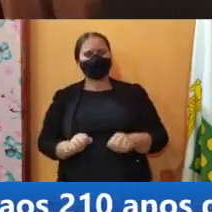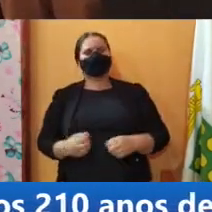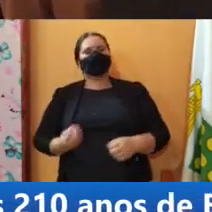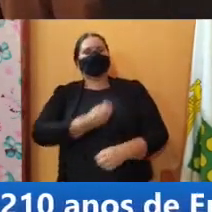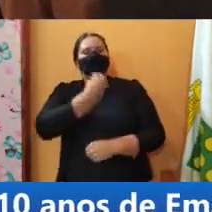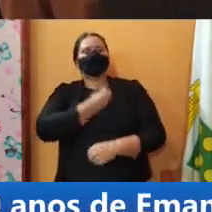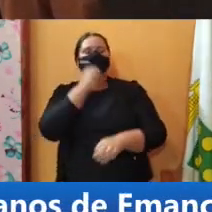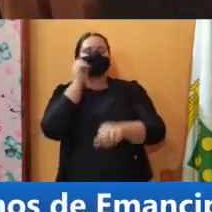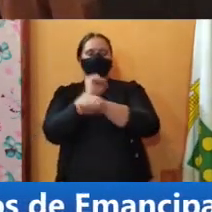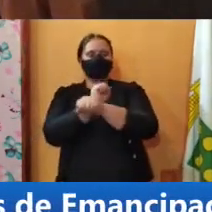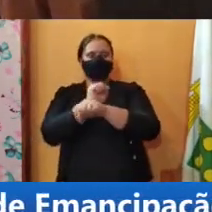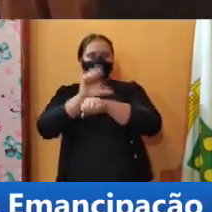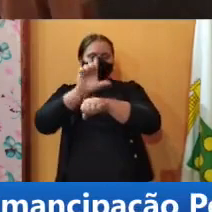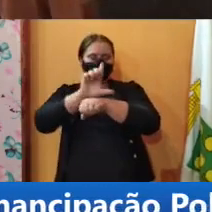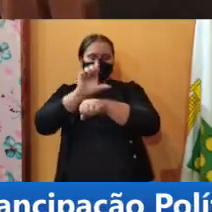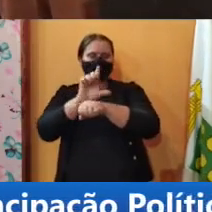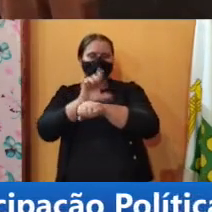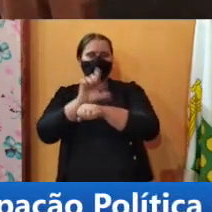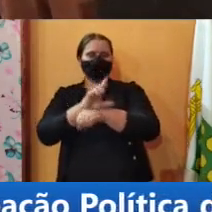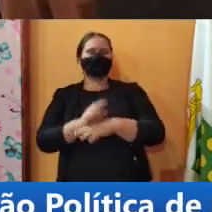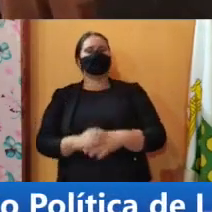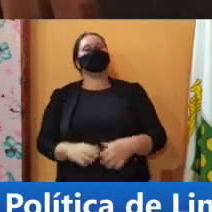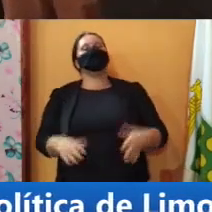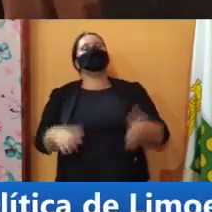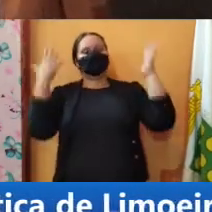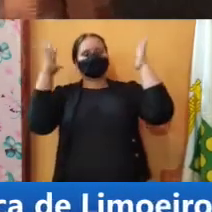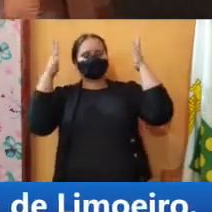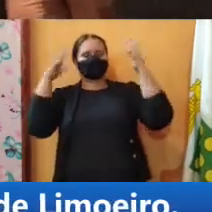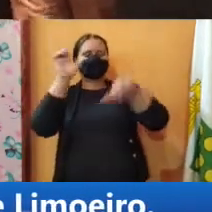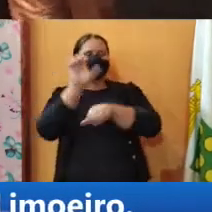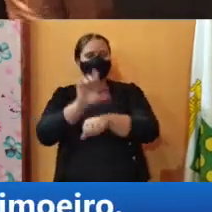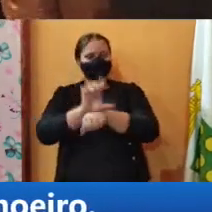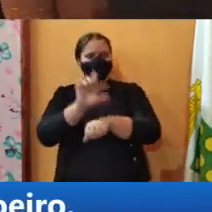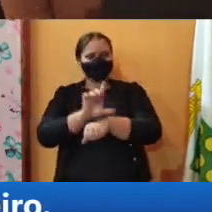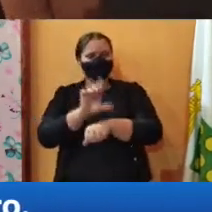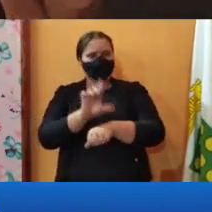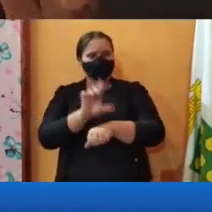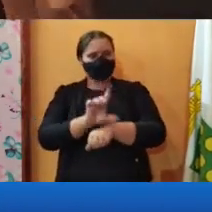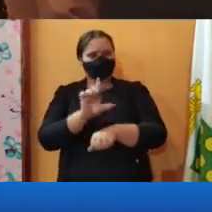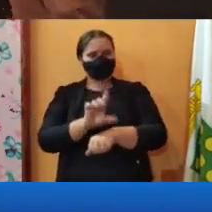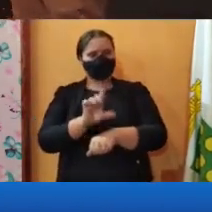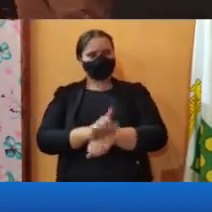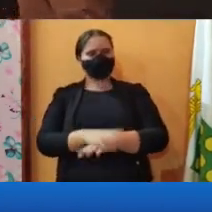e parabéns. Muito obrigada, gente. Ok, pessoal. Queremos lembrar que amanhã,